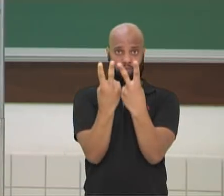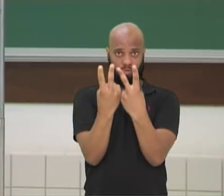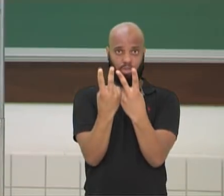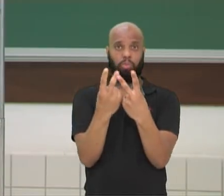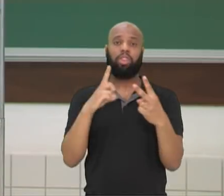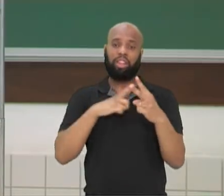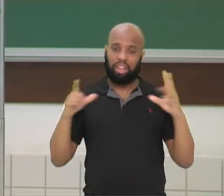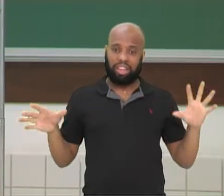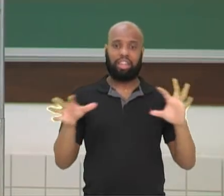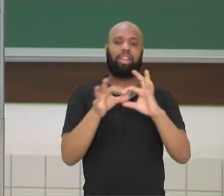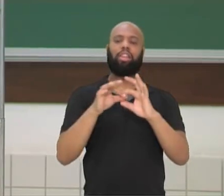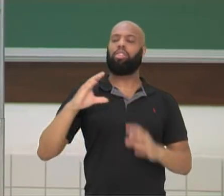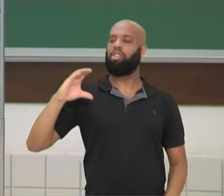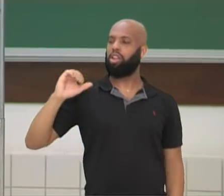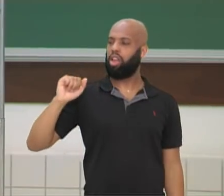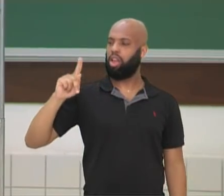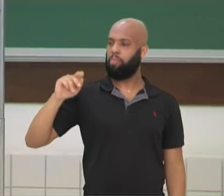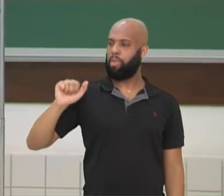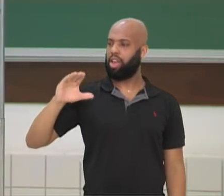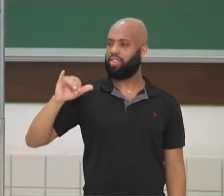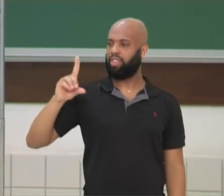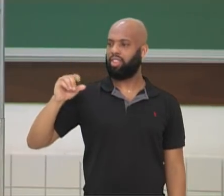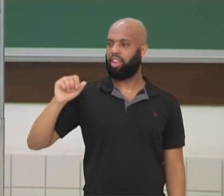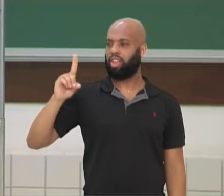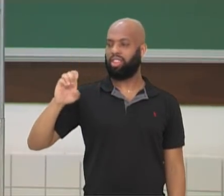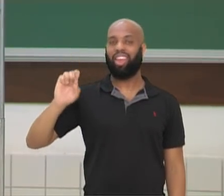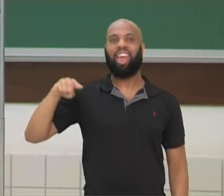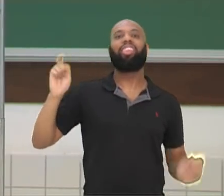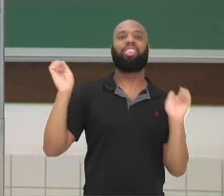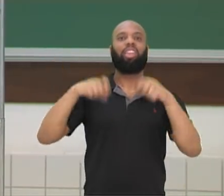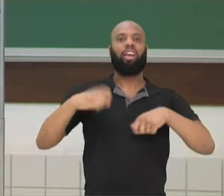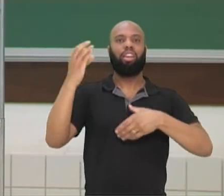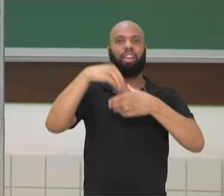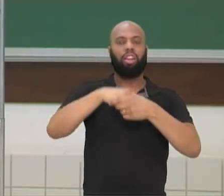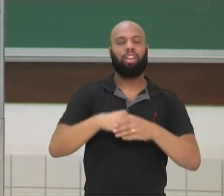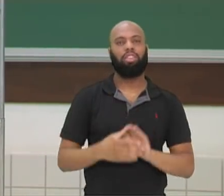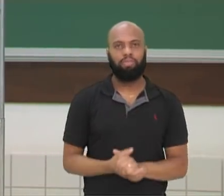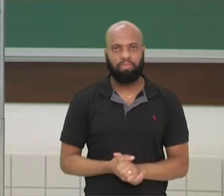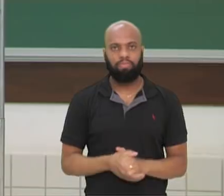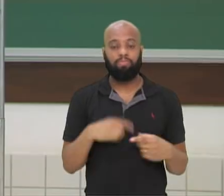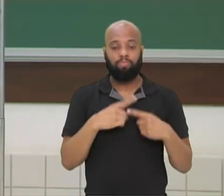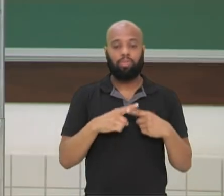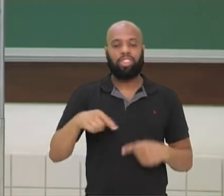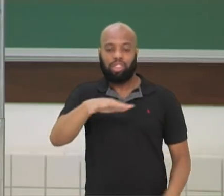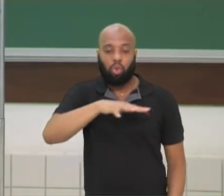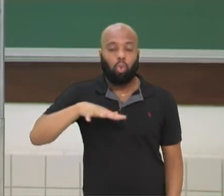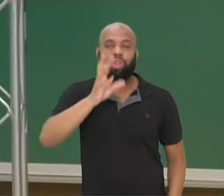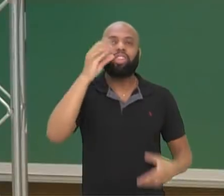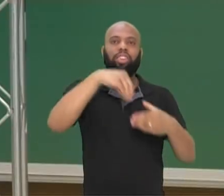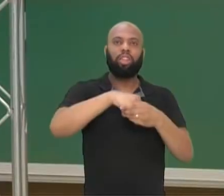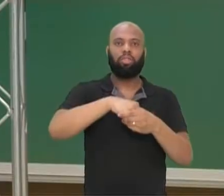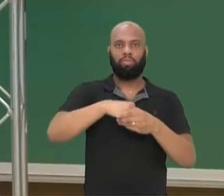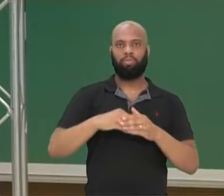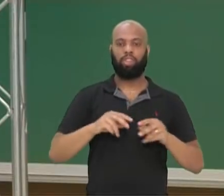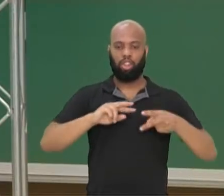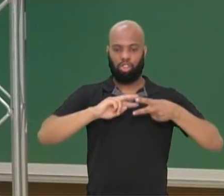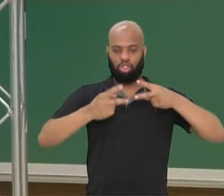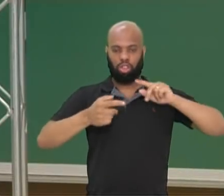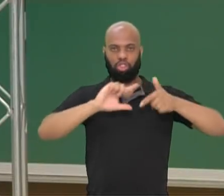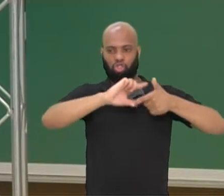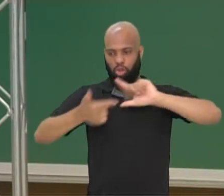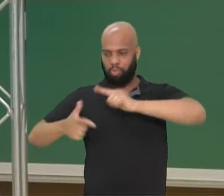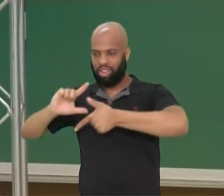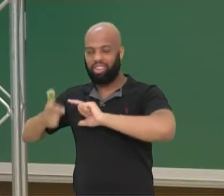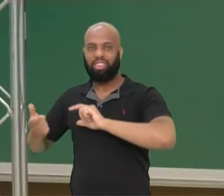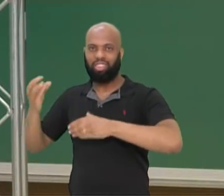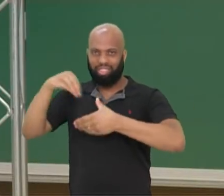se ligam, né? Por quê? Porque ela está associada ao espaço que o corpo ocupa, o corpo geométrico vai ocupar, certo? A